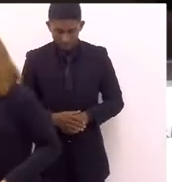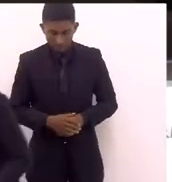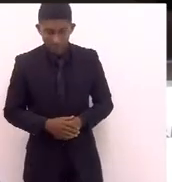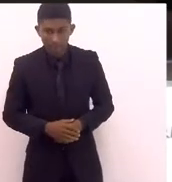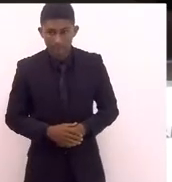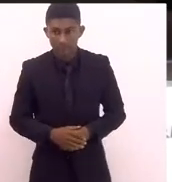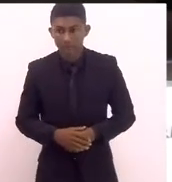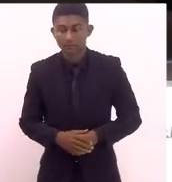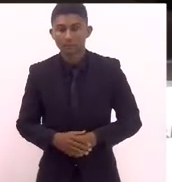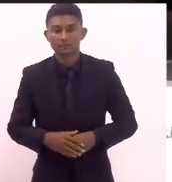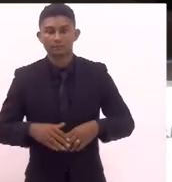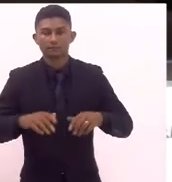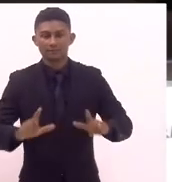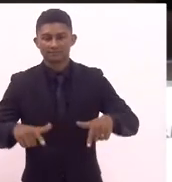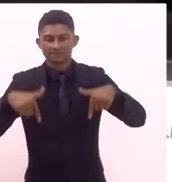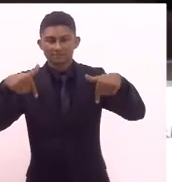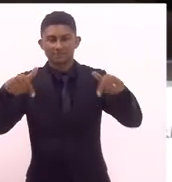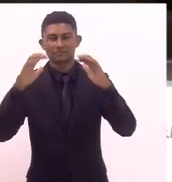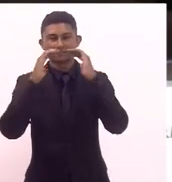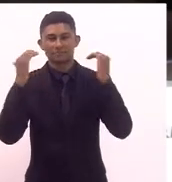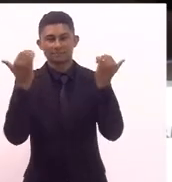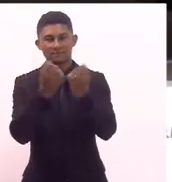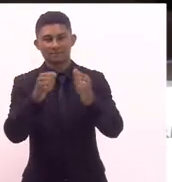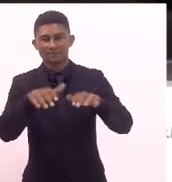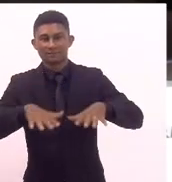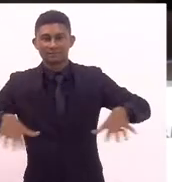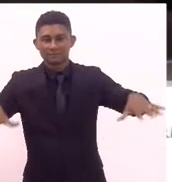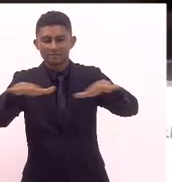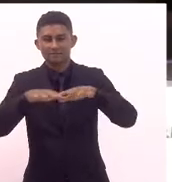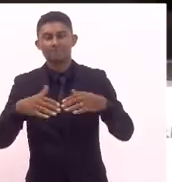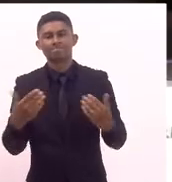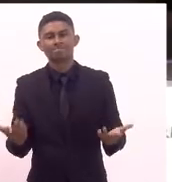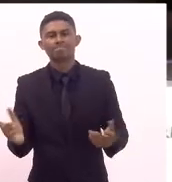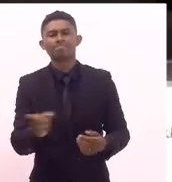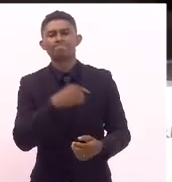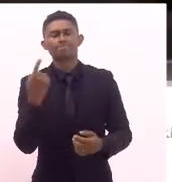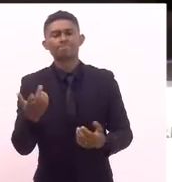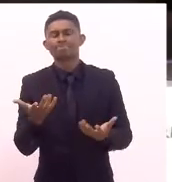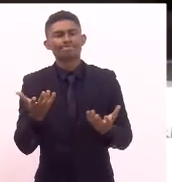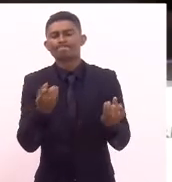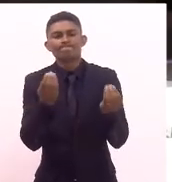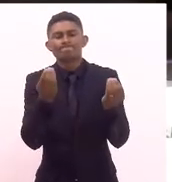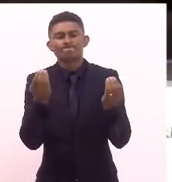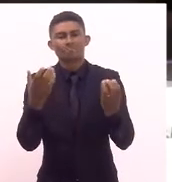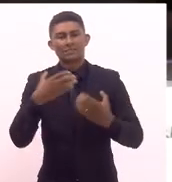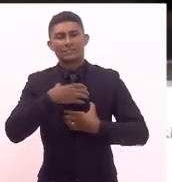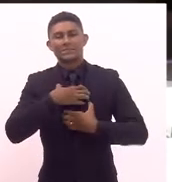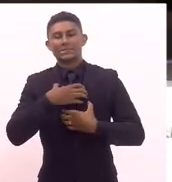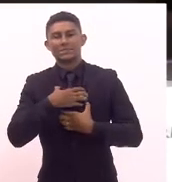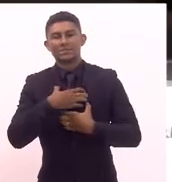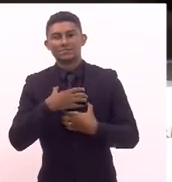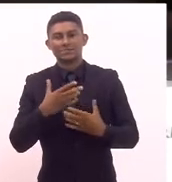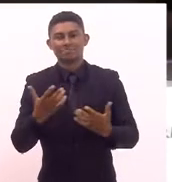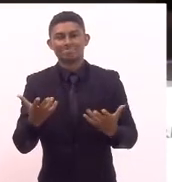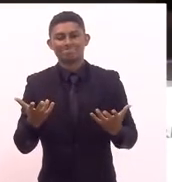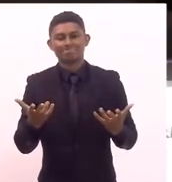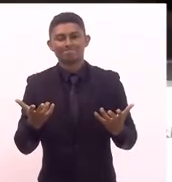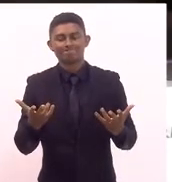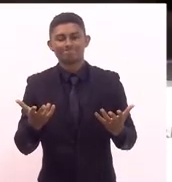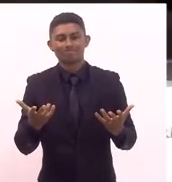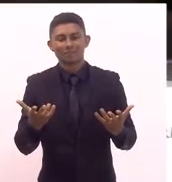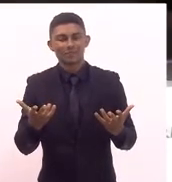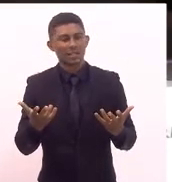comunitárias sindicais nos deixou um